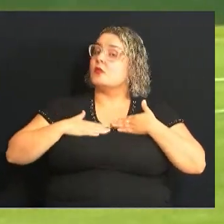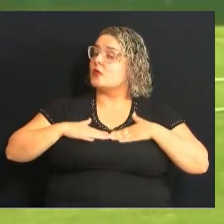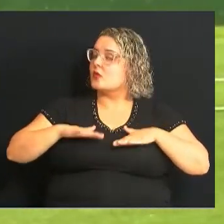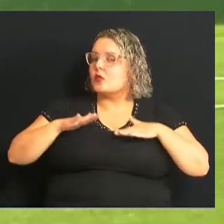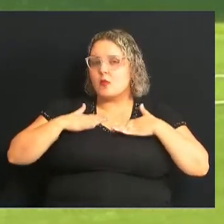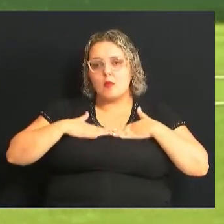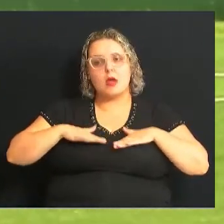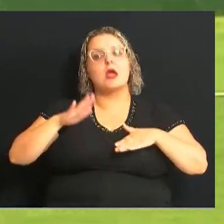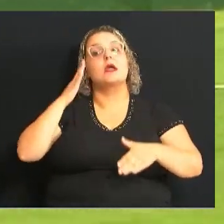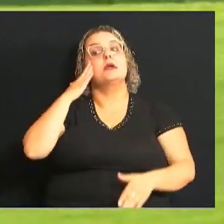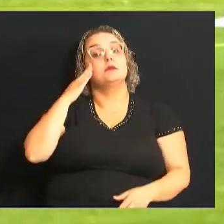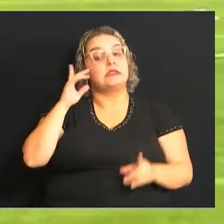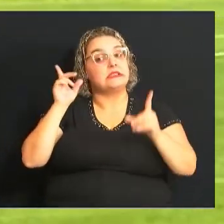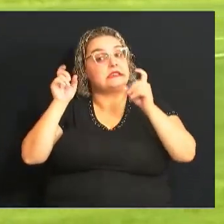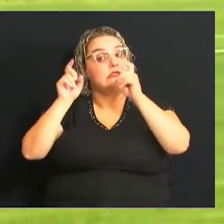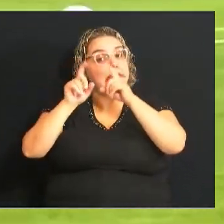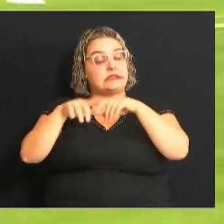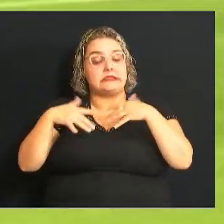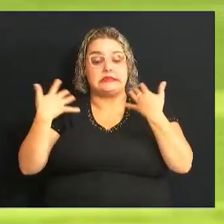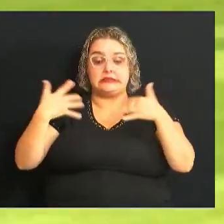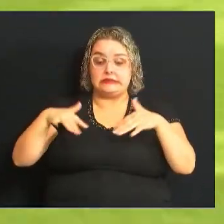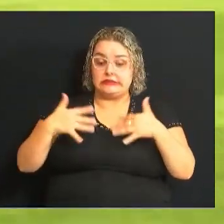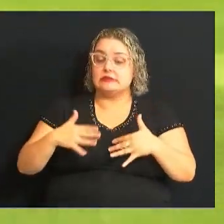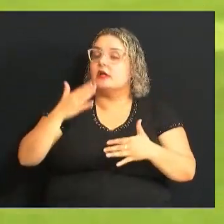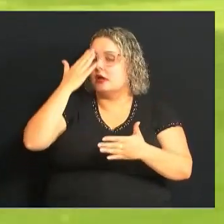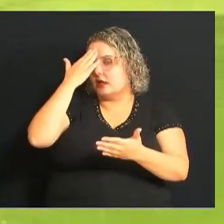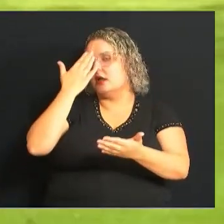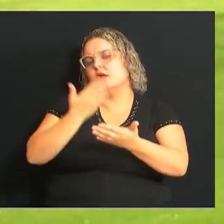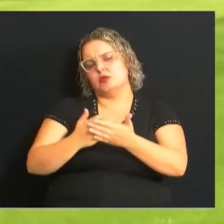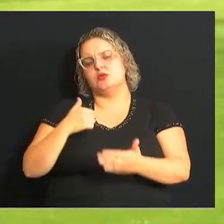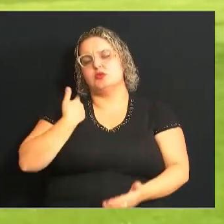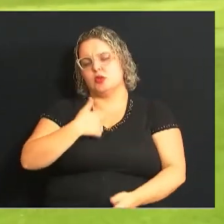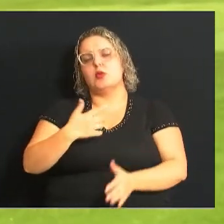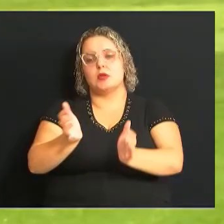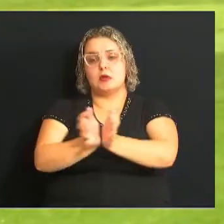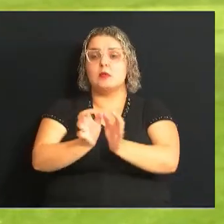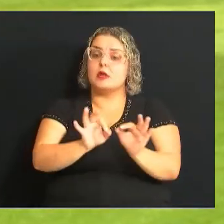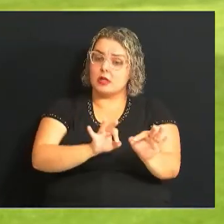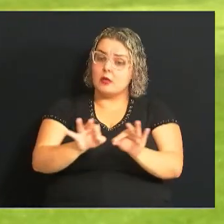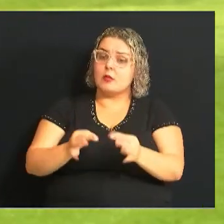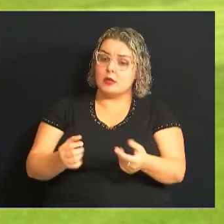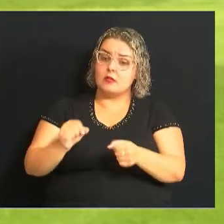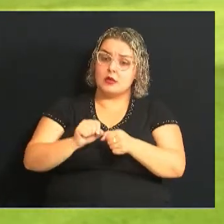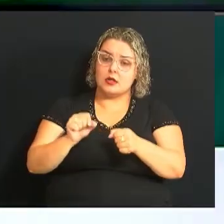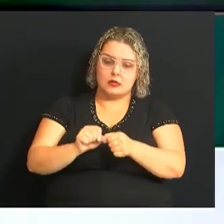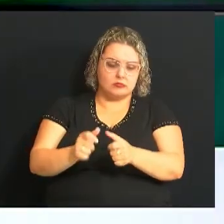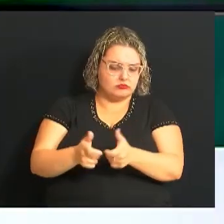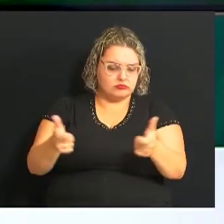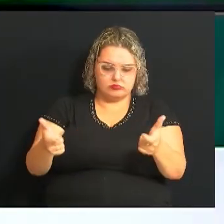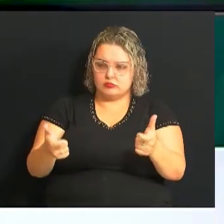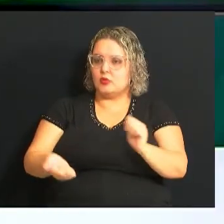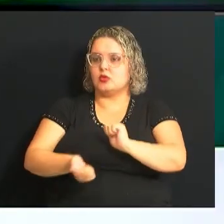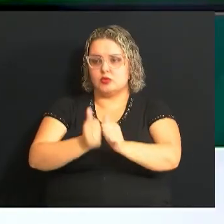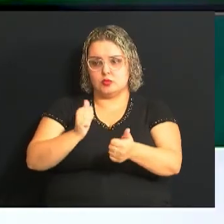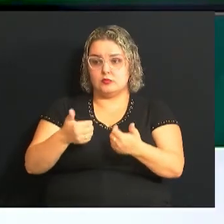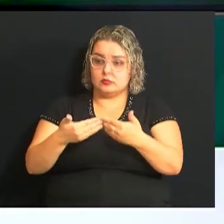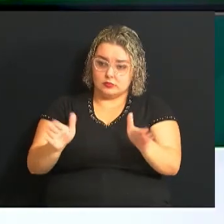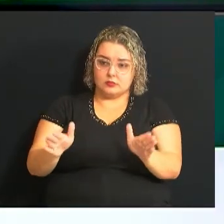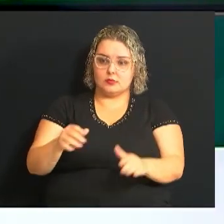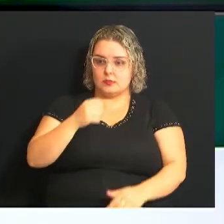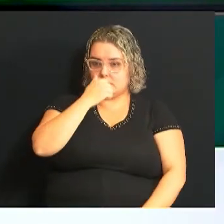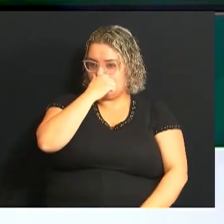sabendo que vai ser um jogo muito difícil. Acredito que a nossa equipe vai estar preparada para a gente fazer um grande jogo e uma grande estreia. Exatamente,